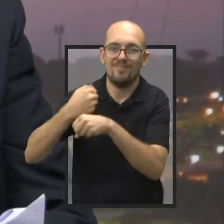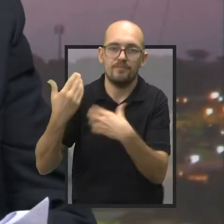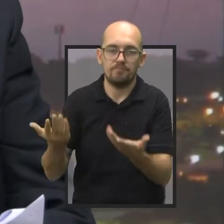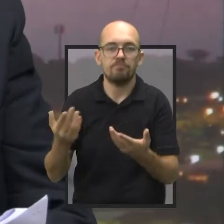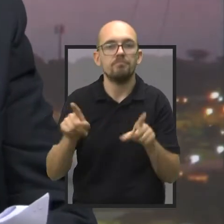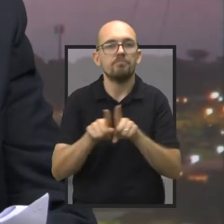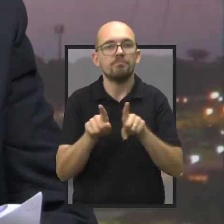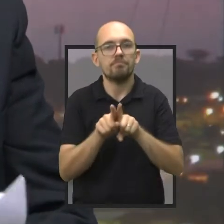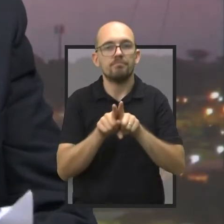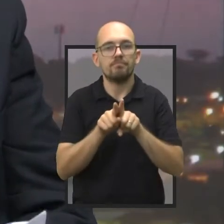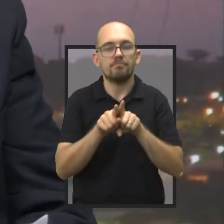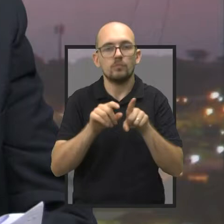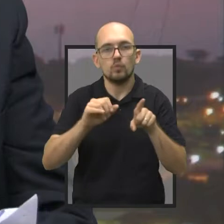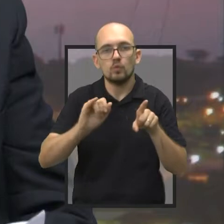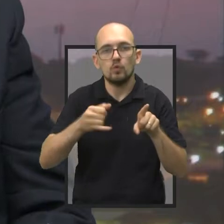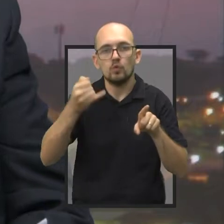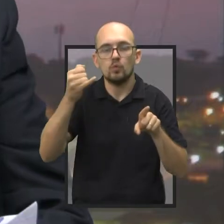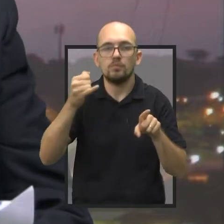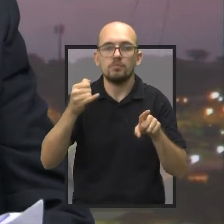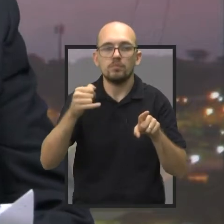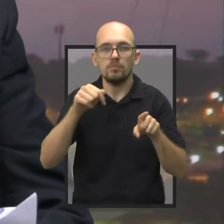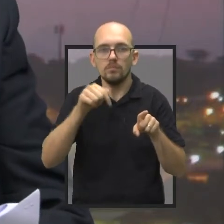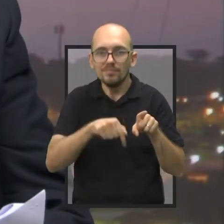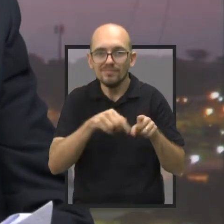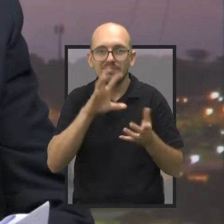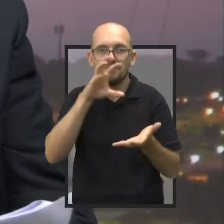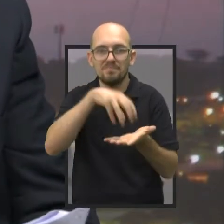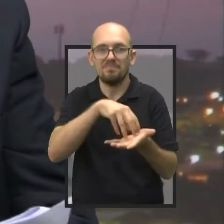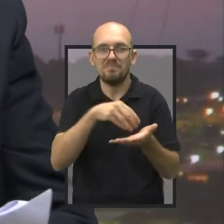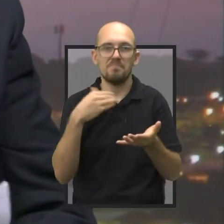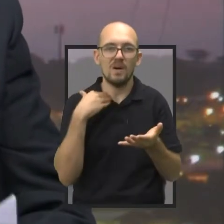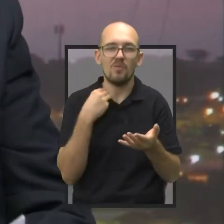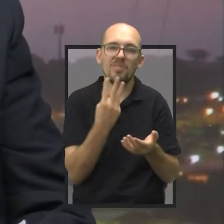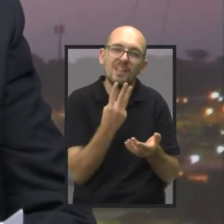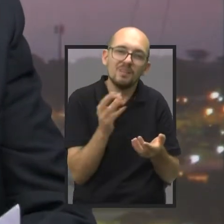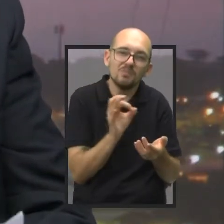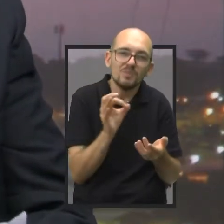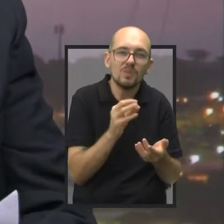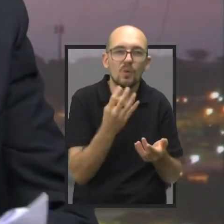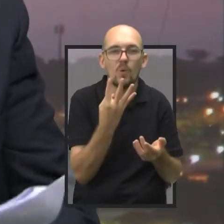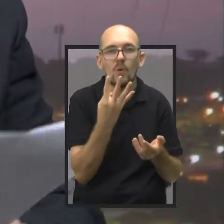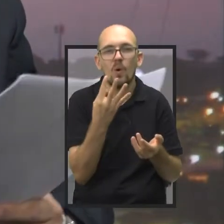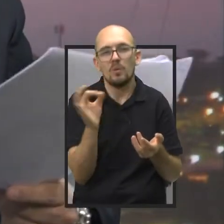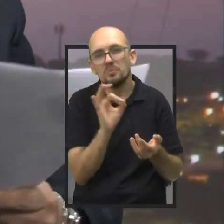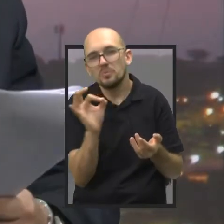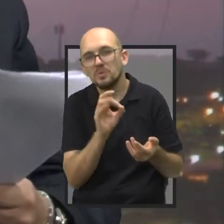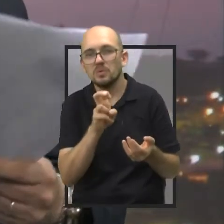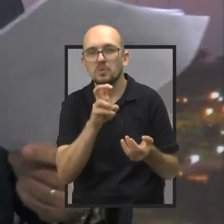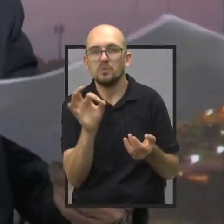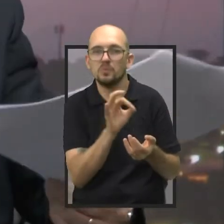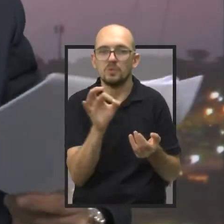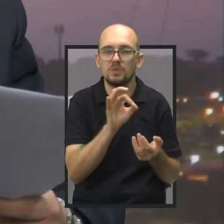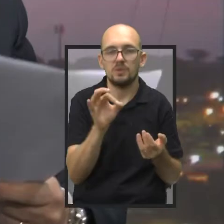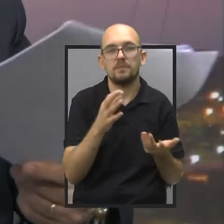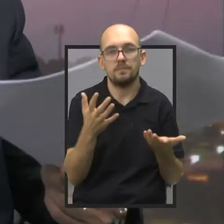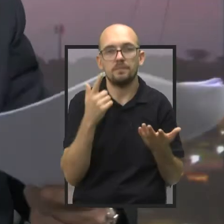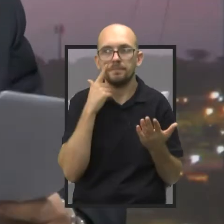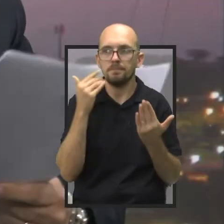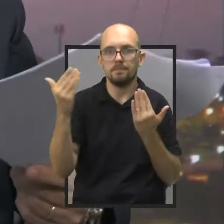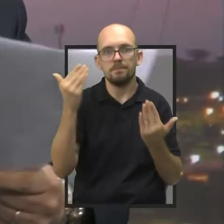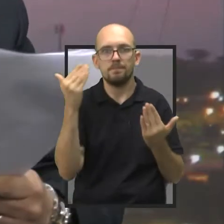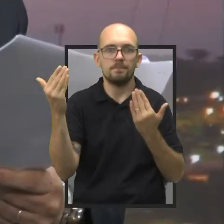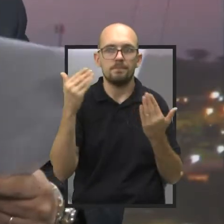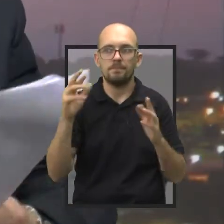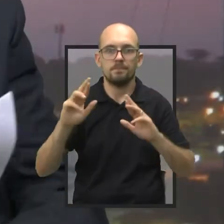estão em cerca de 3, 4, 5% ao mês, né? Então a gente vê a grande